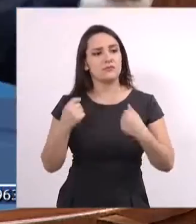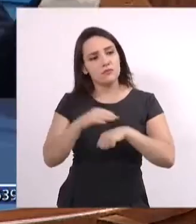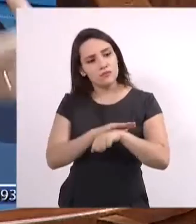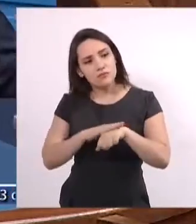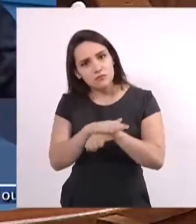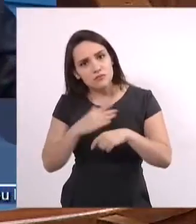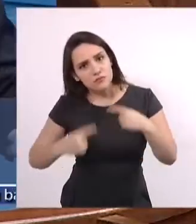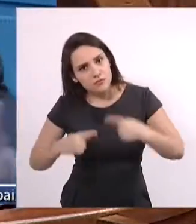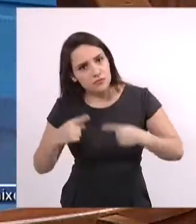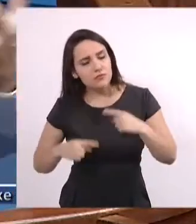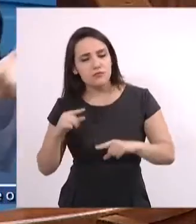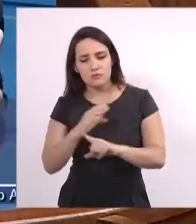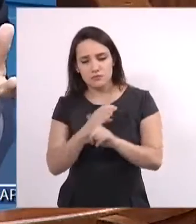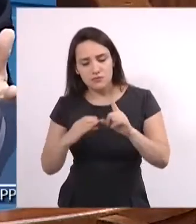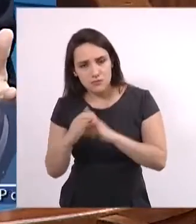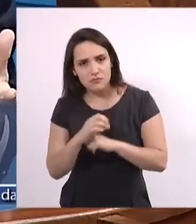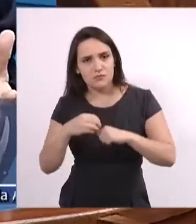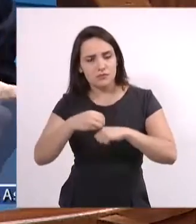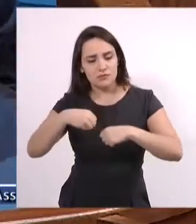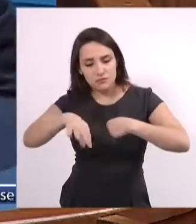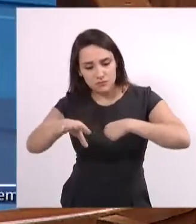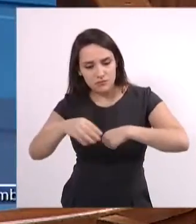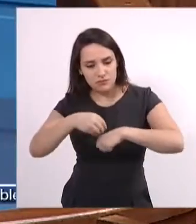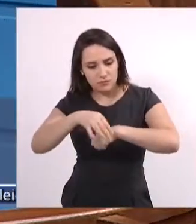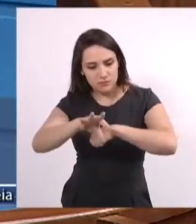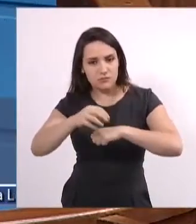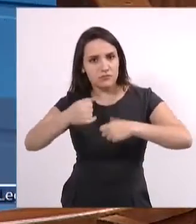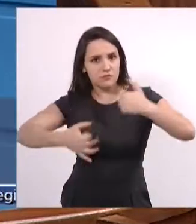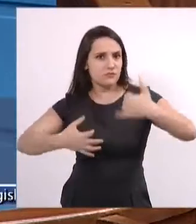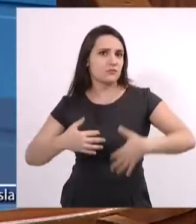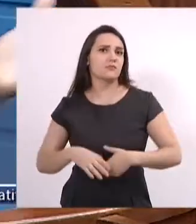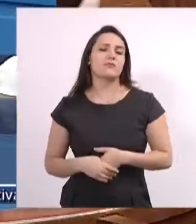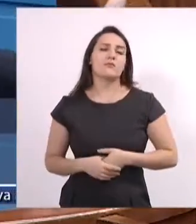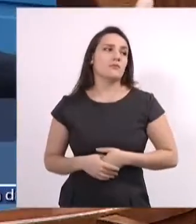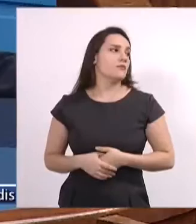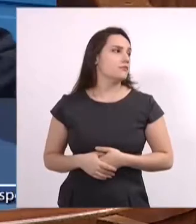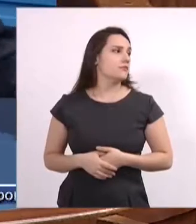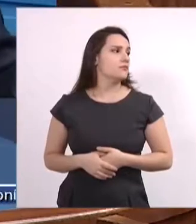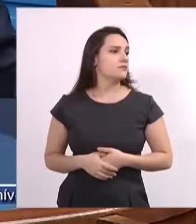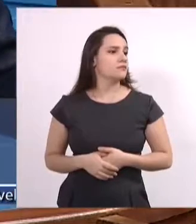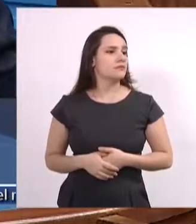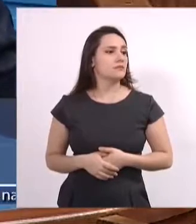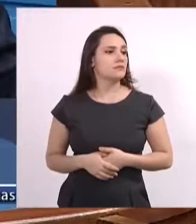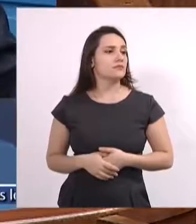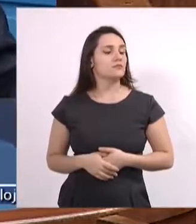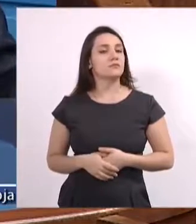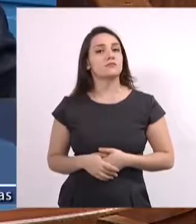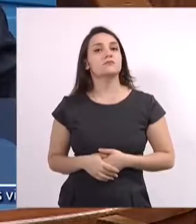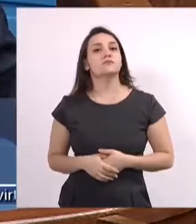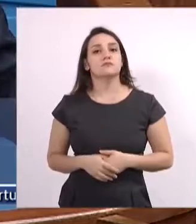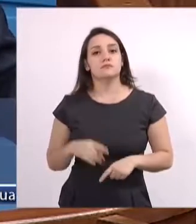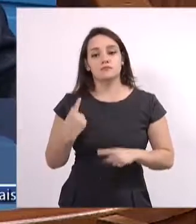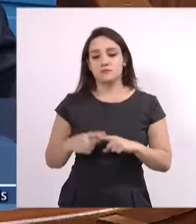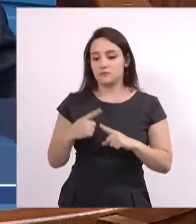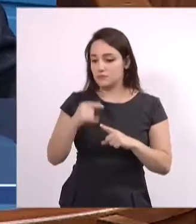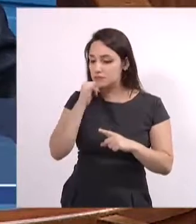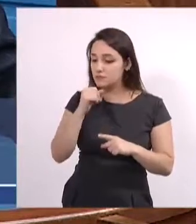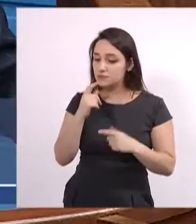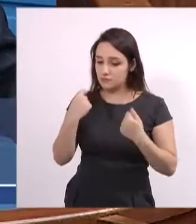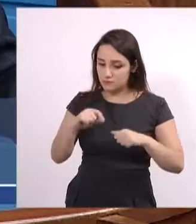discutir com a comunidade, porque precisa-se também ter a doação.